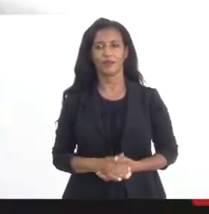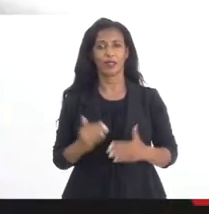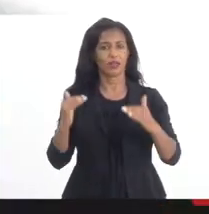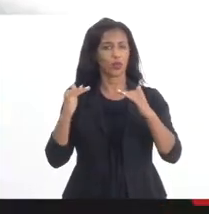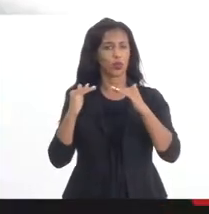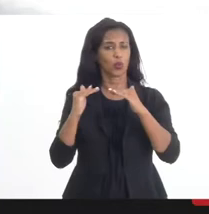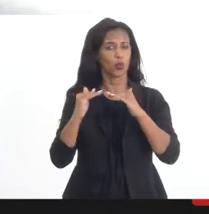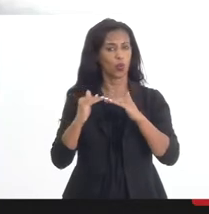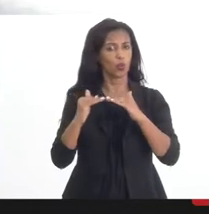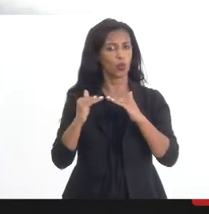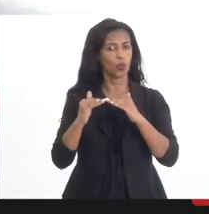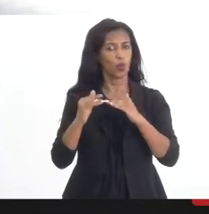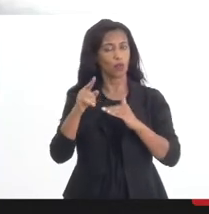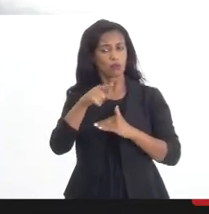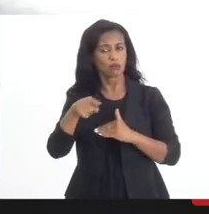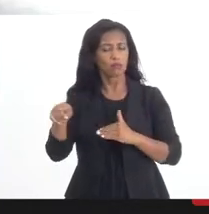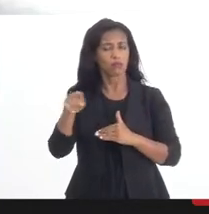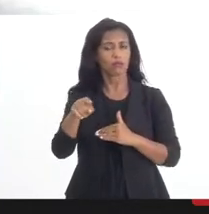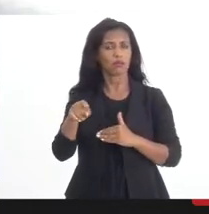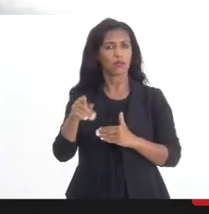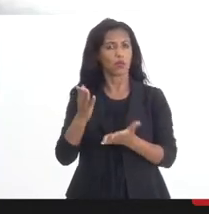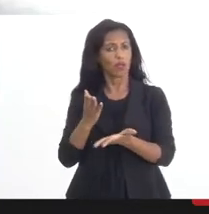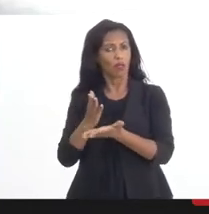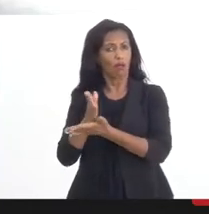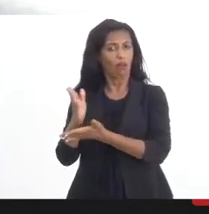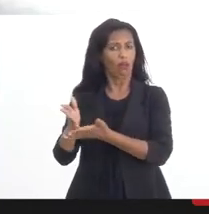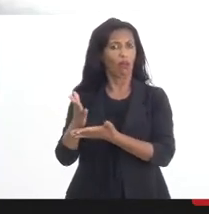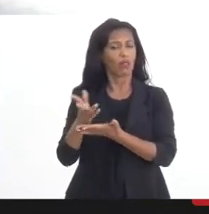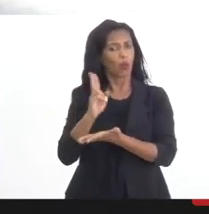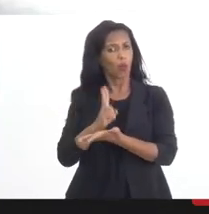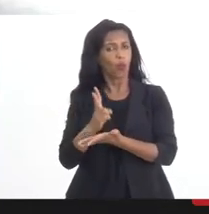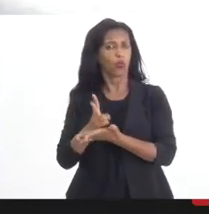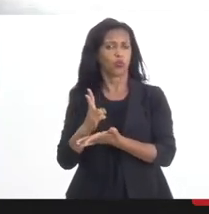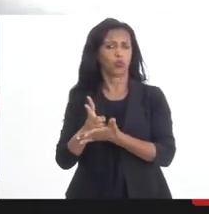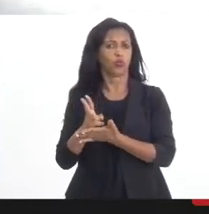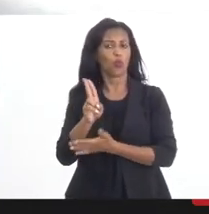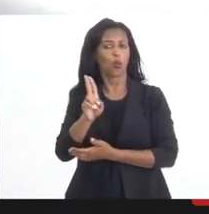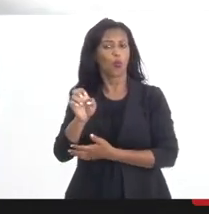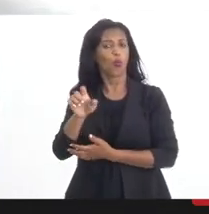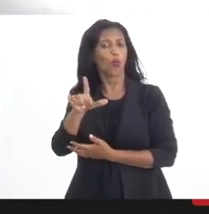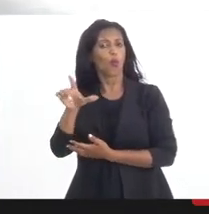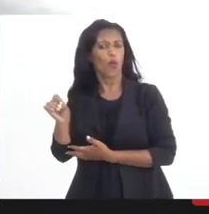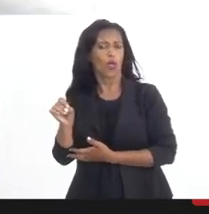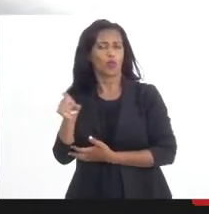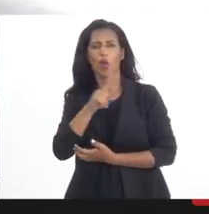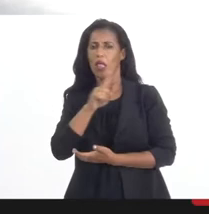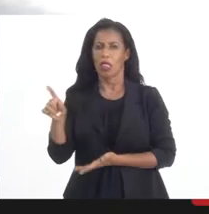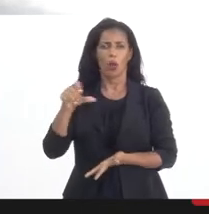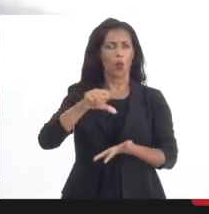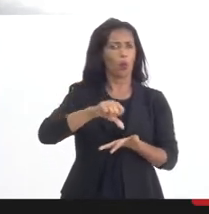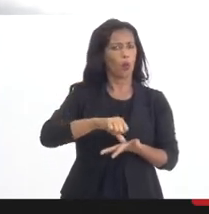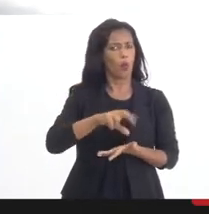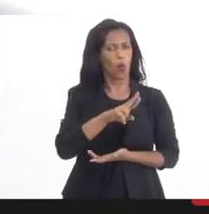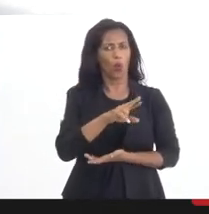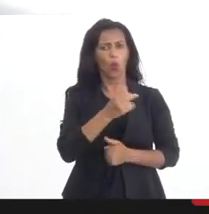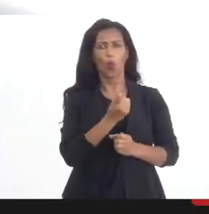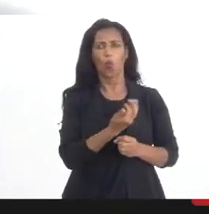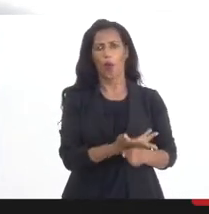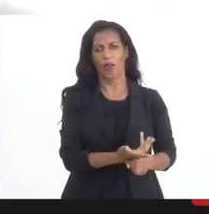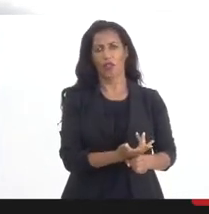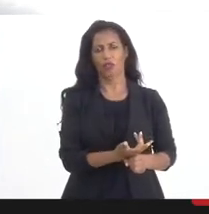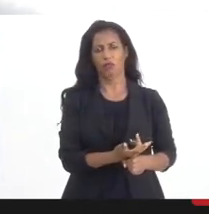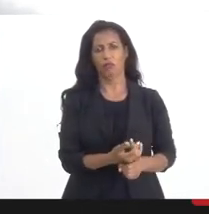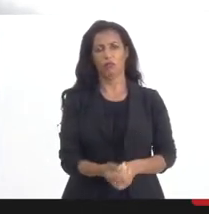concordo com aquelas pessoas que aprovam e que queiram a permanência como UESO e não como um polo da UERJ.